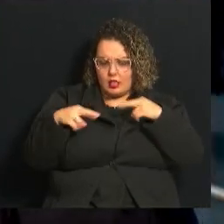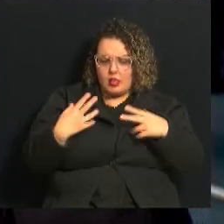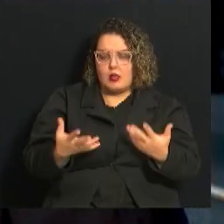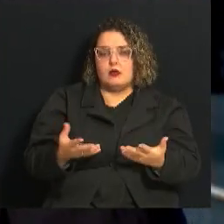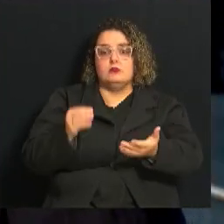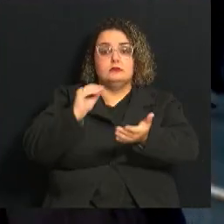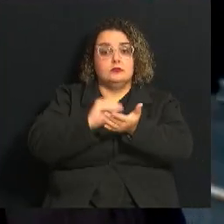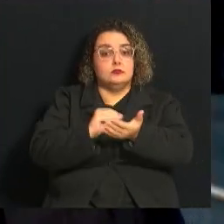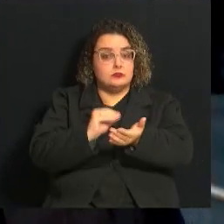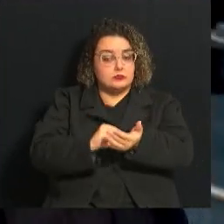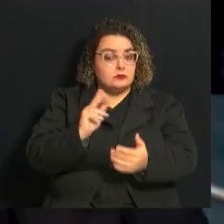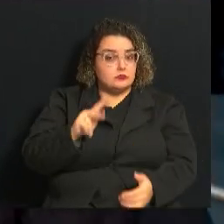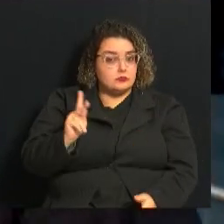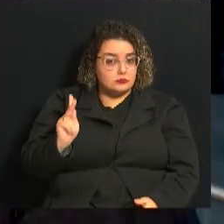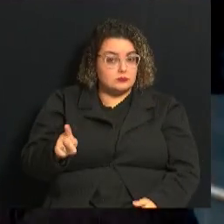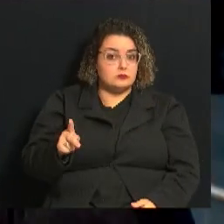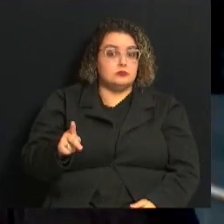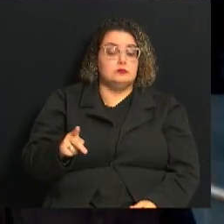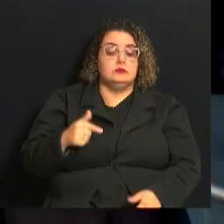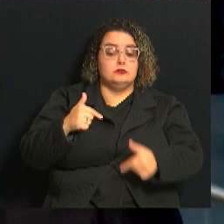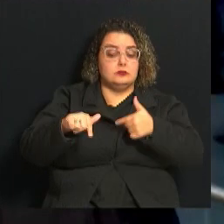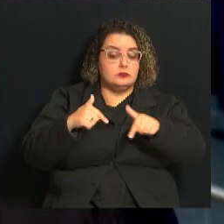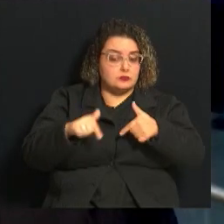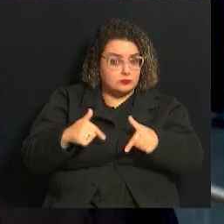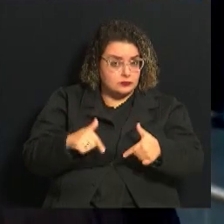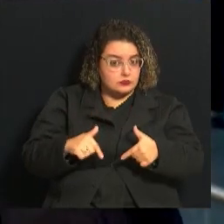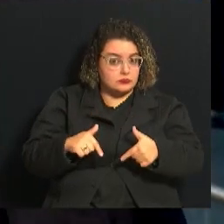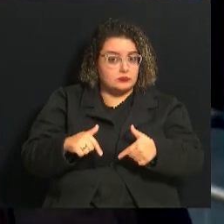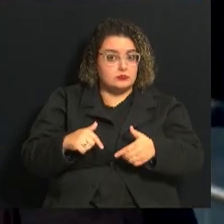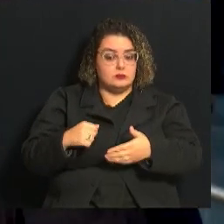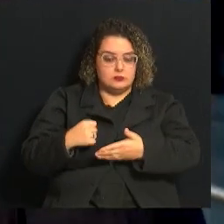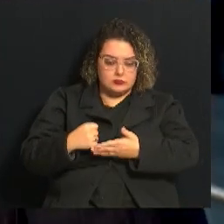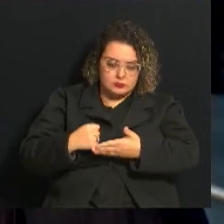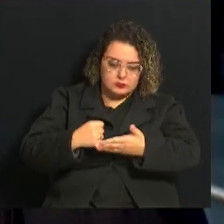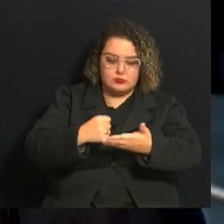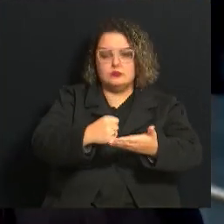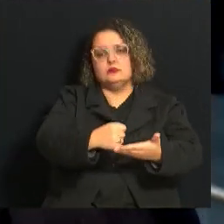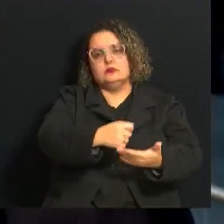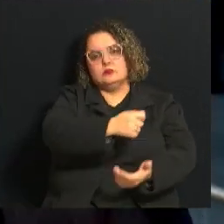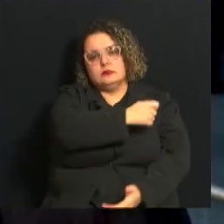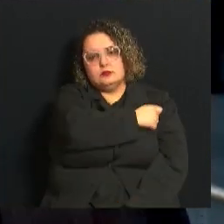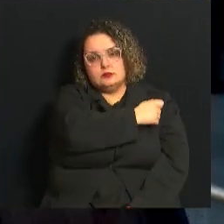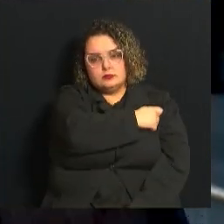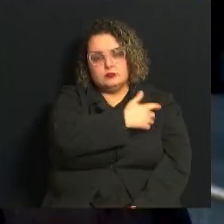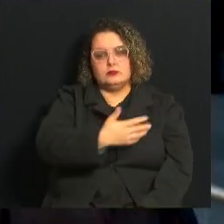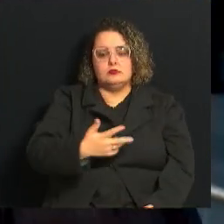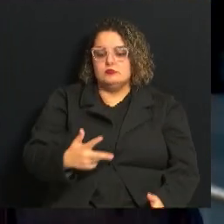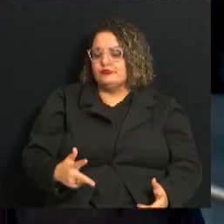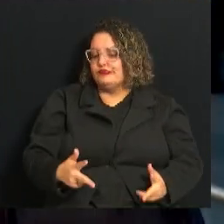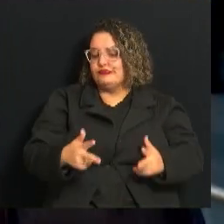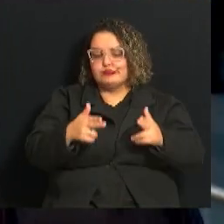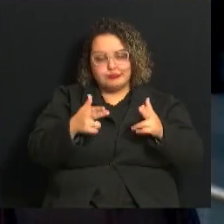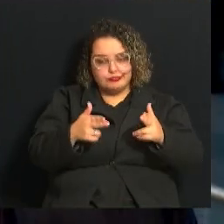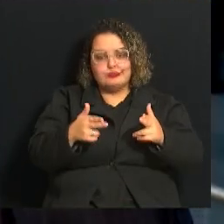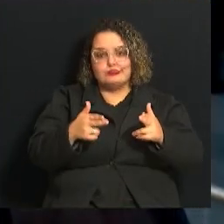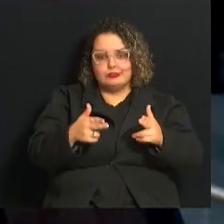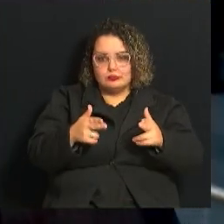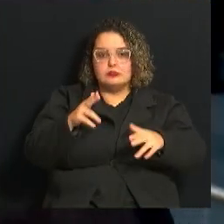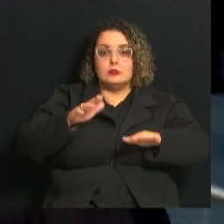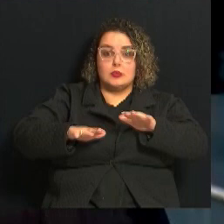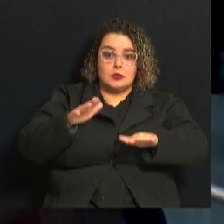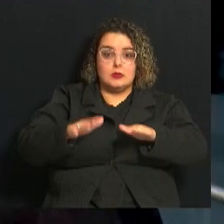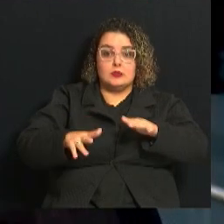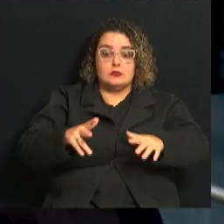falta de professores de funcionários que estão levando muitos alunos a terem aulas interrompidas com muitas e